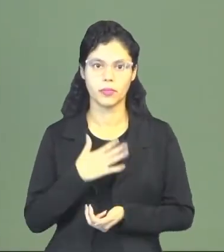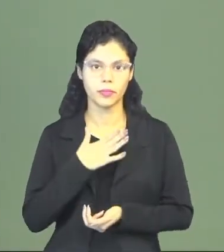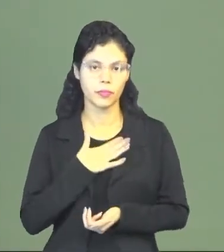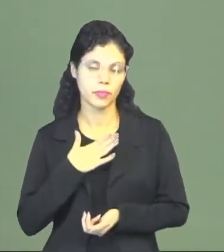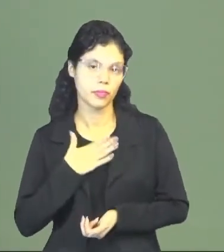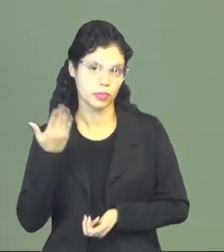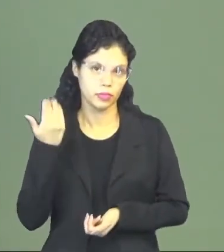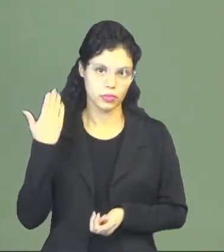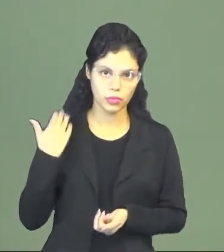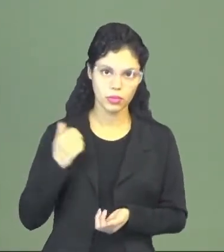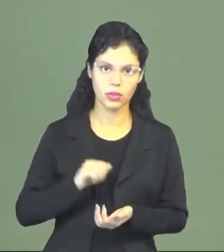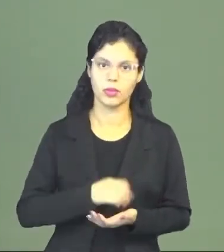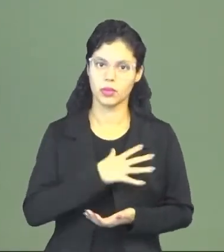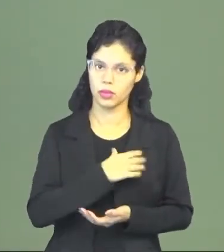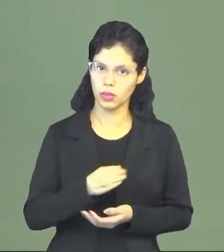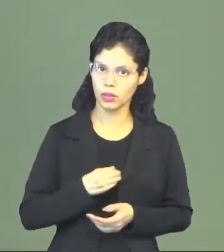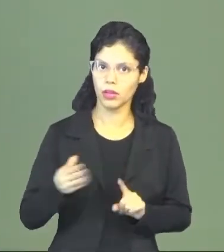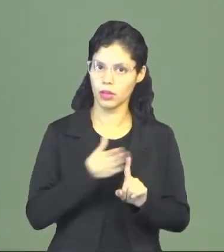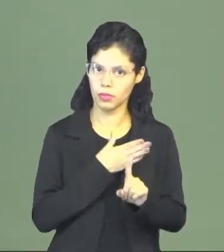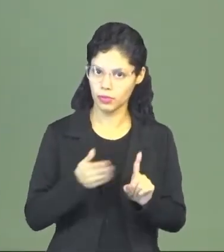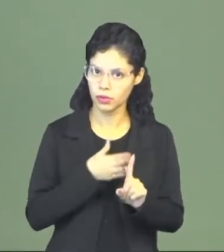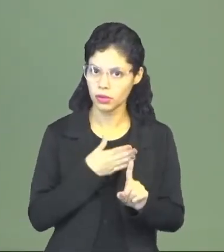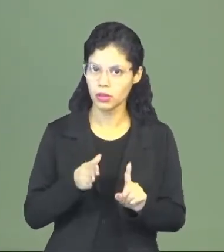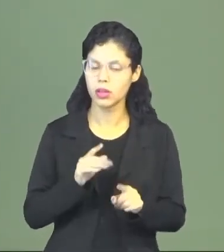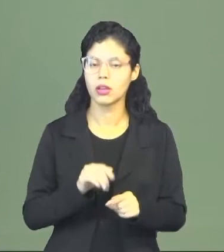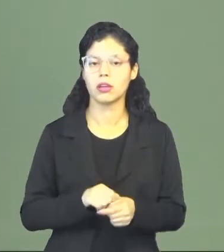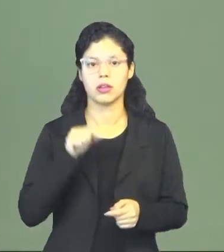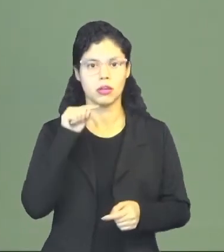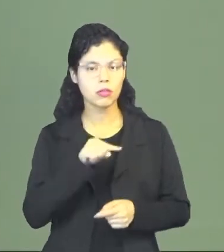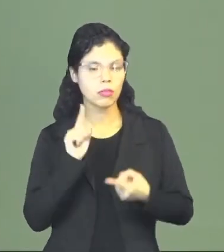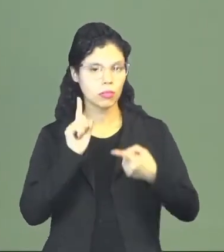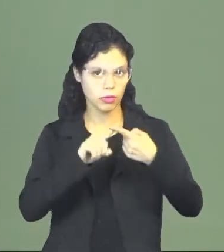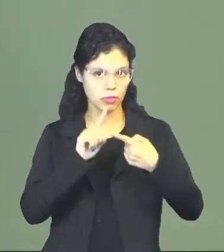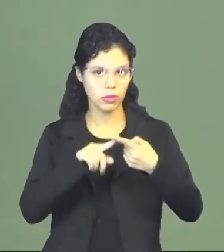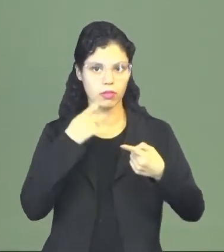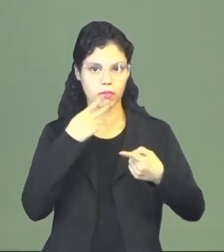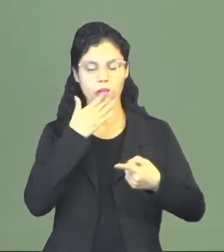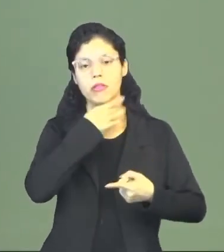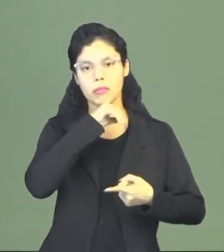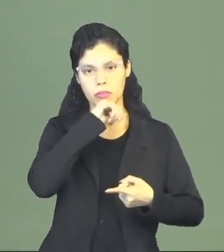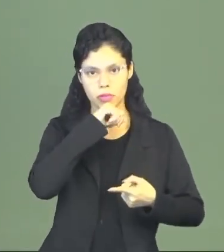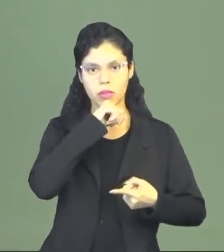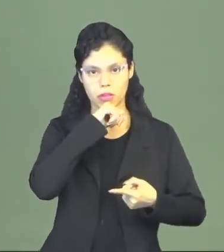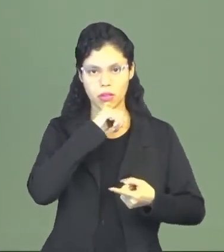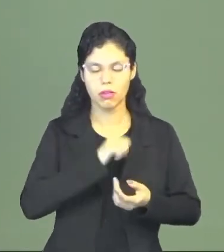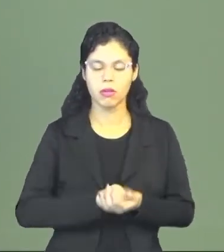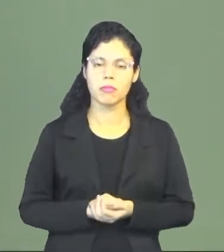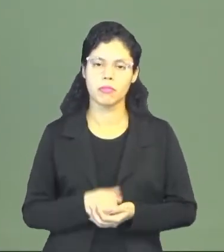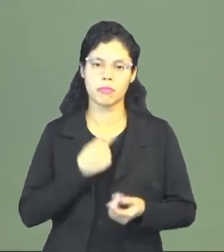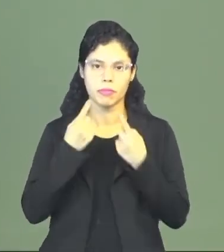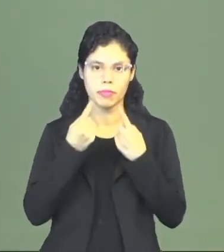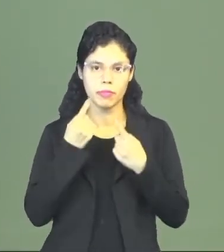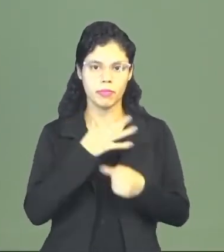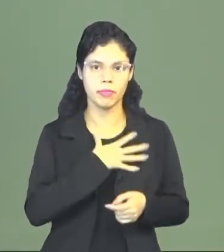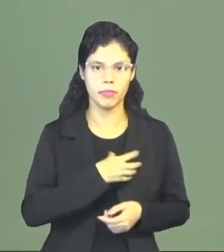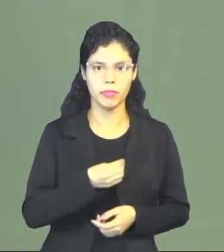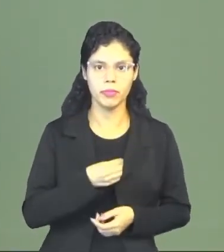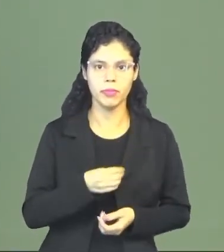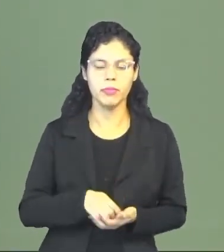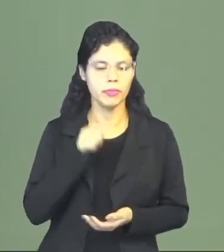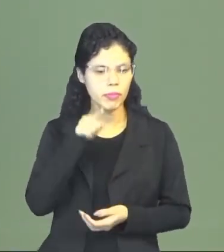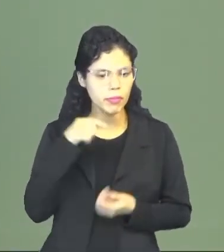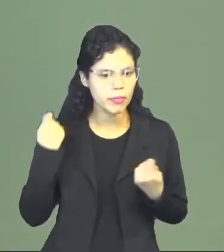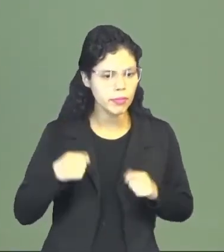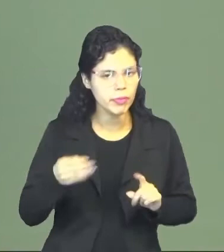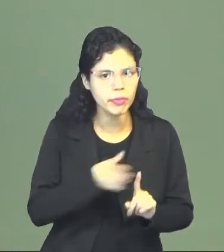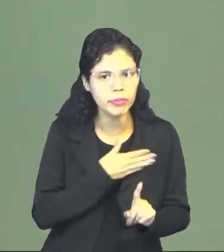minha época os filhos eram castigados com surra. Então essa é a fala do pai, a intenção de conversar com o filho. Ó, você merece